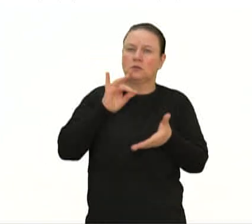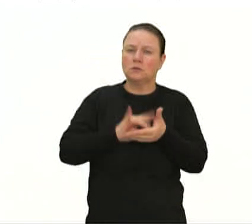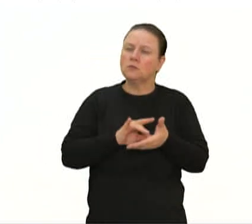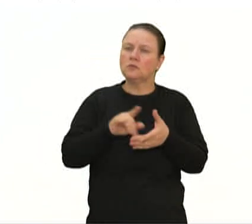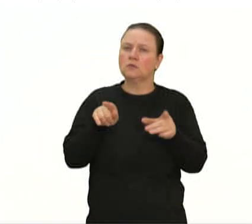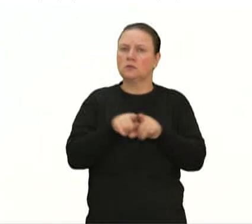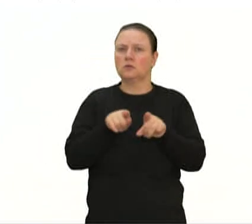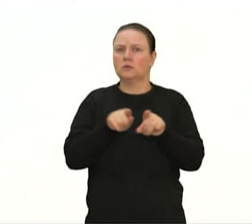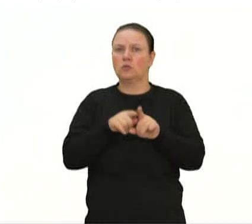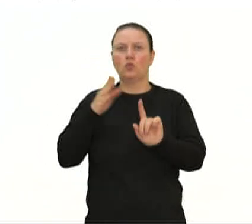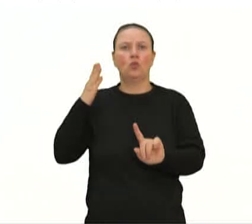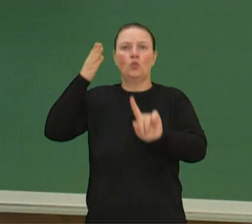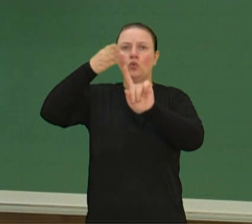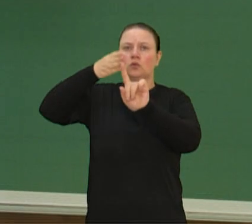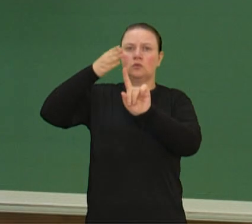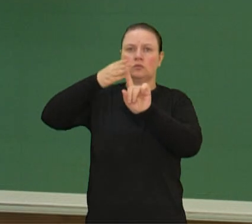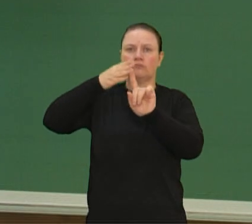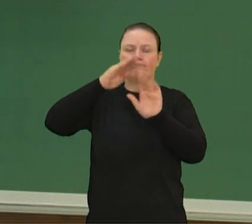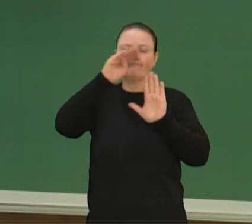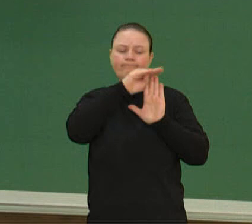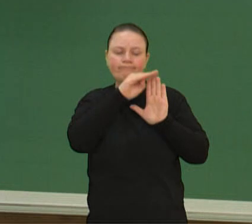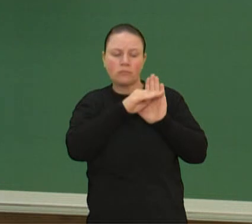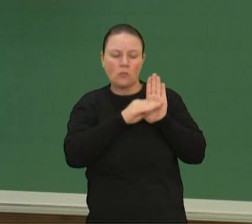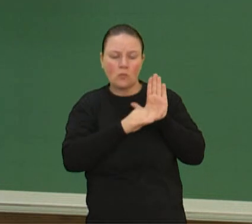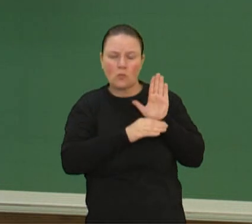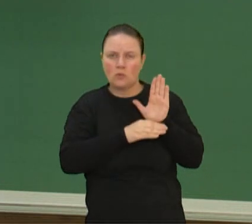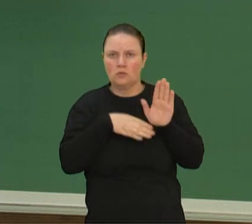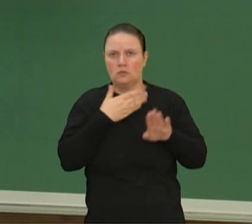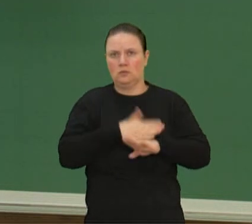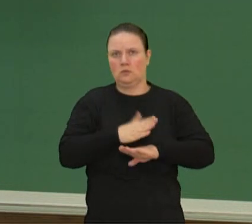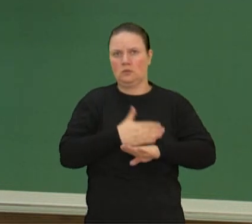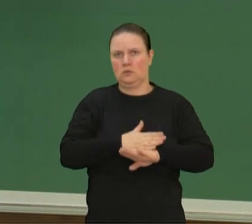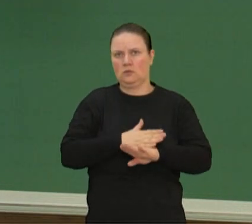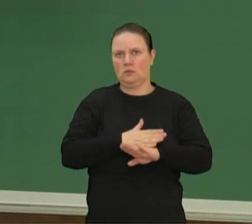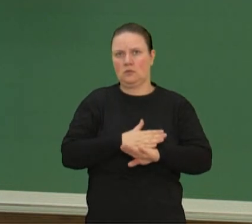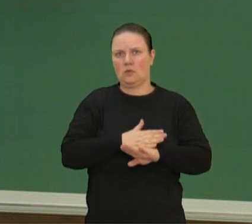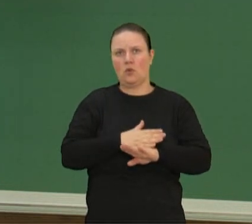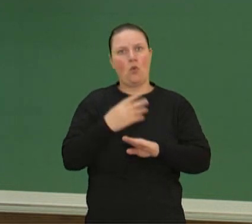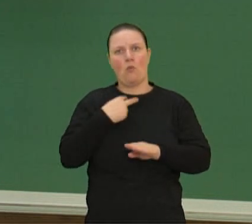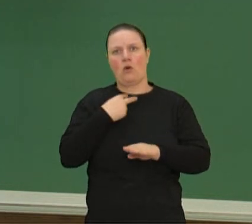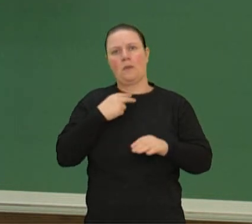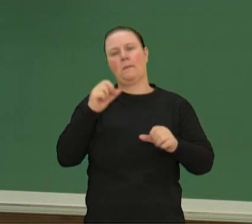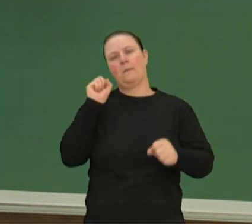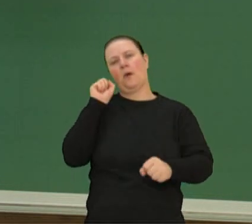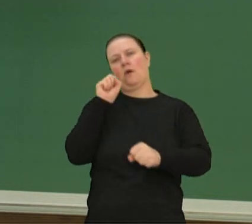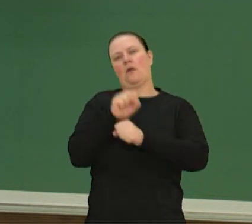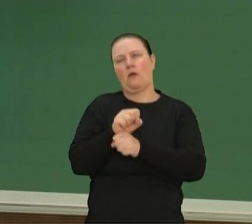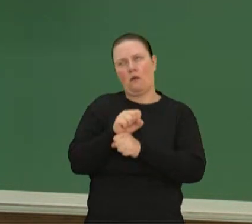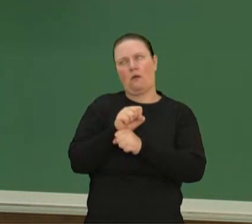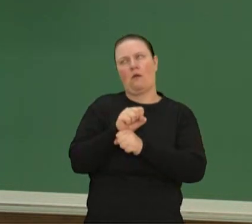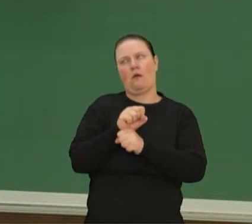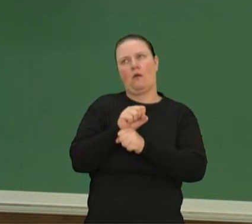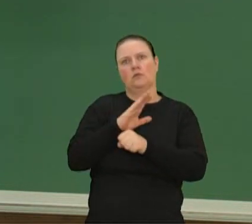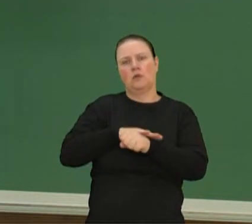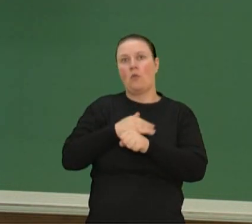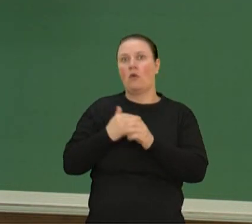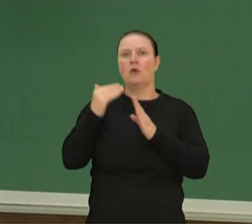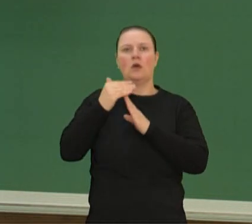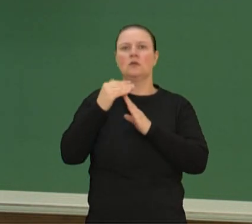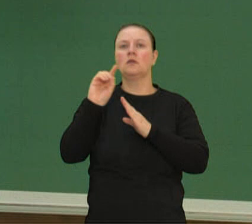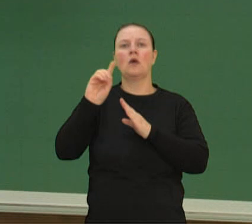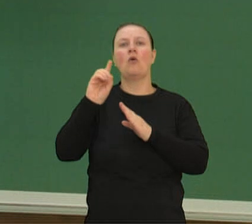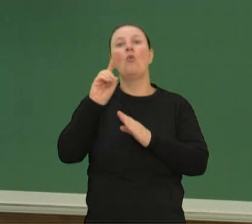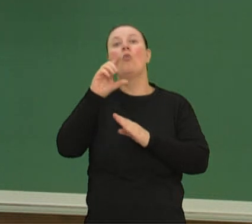parte pelos objetivos do programa de treinamento. Ou seja, nem descansar de mais e nem descansar de menos. Quem vai prescrever isso